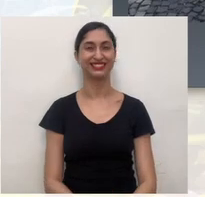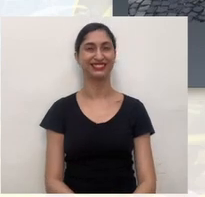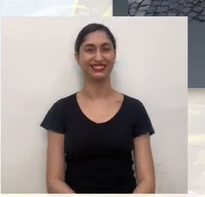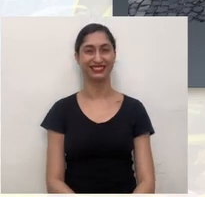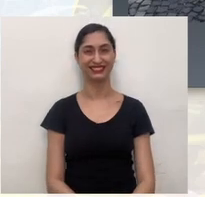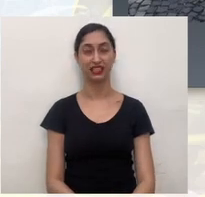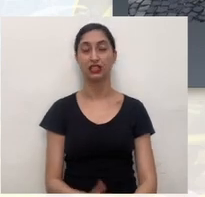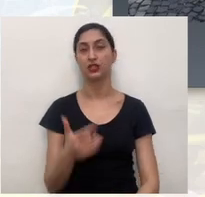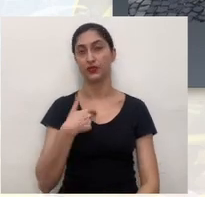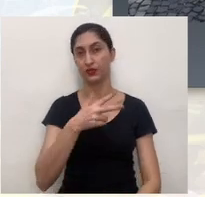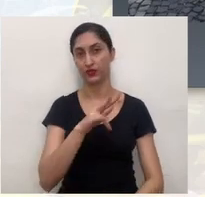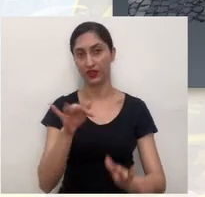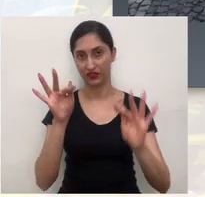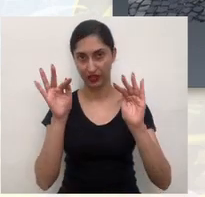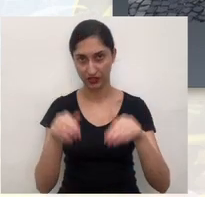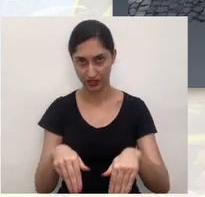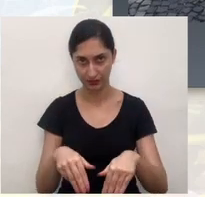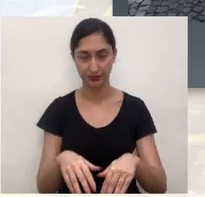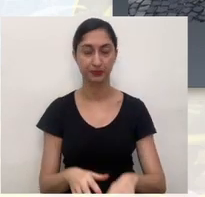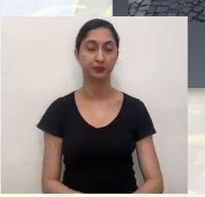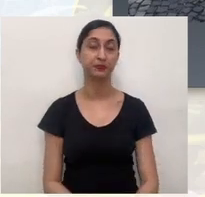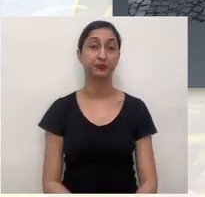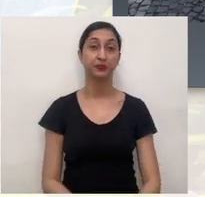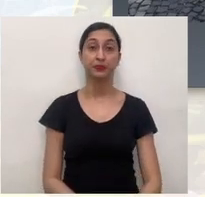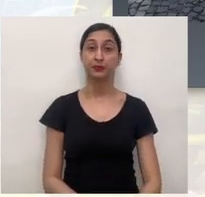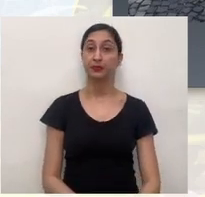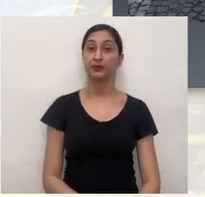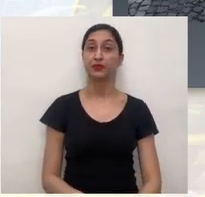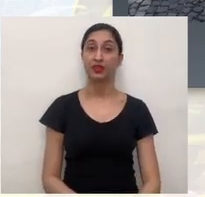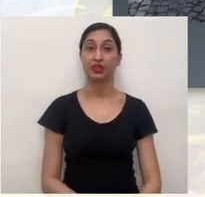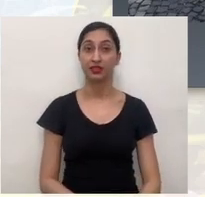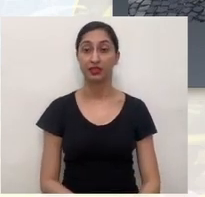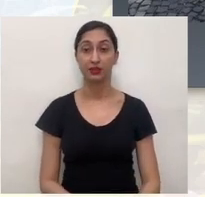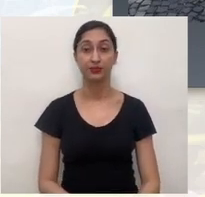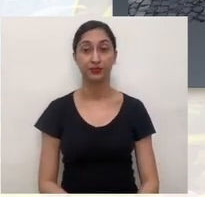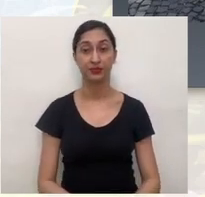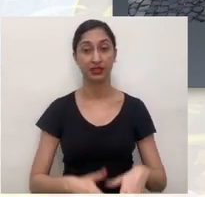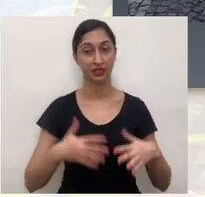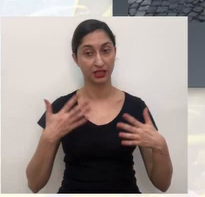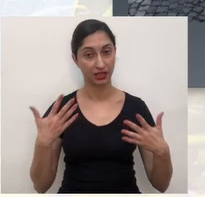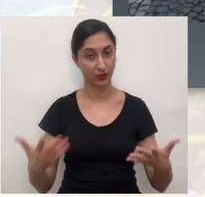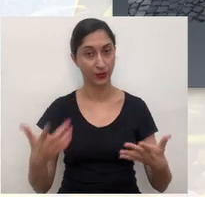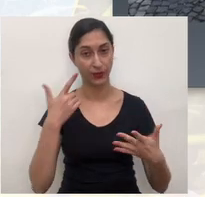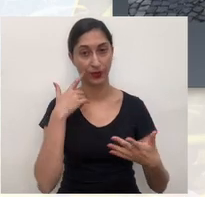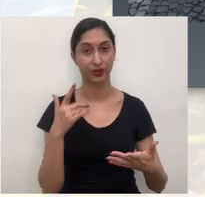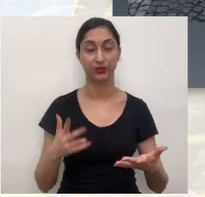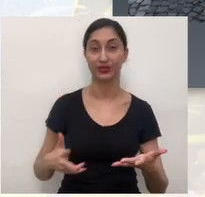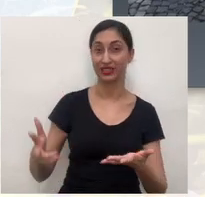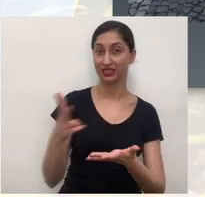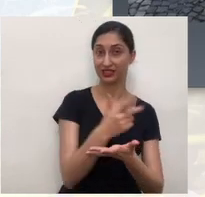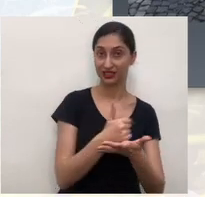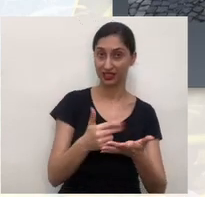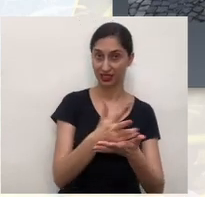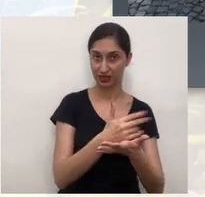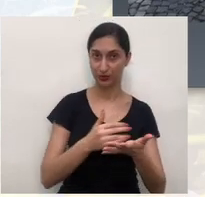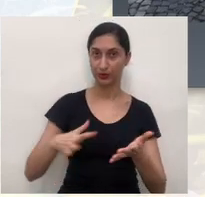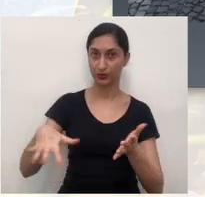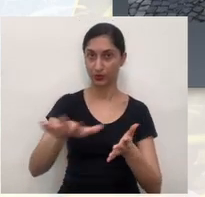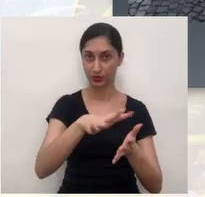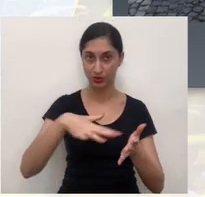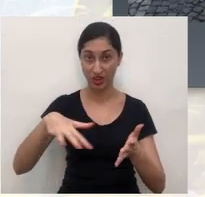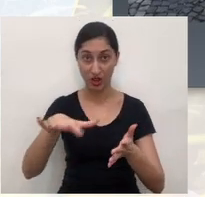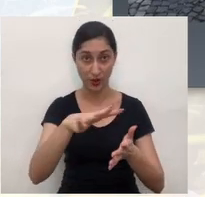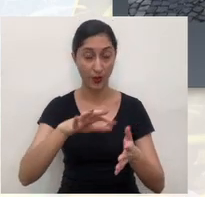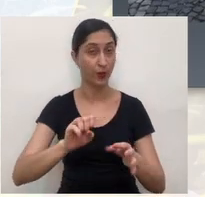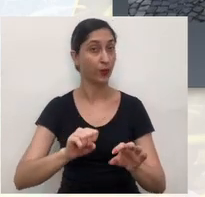Tá? Então, aqui mais uns detalhes. De novo, o desenho do piso reforçando a composição. Não